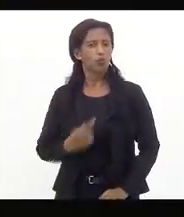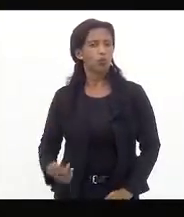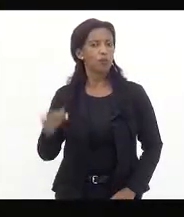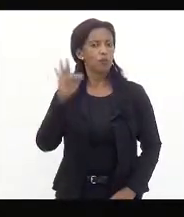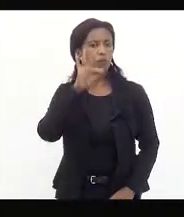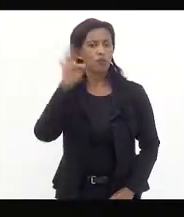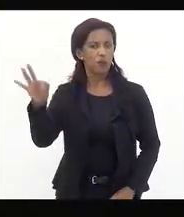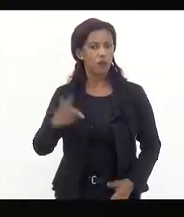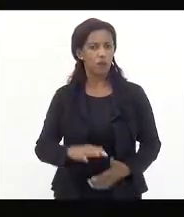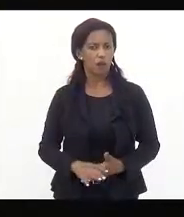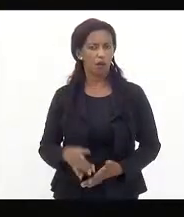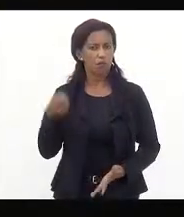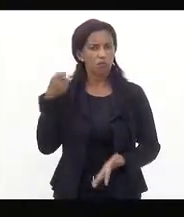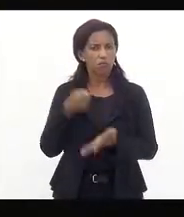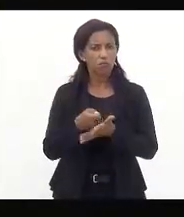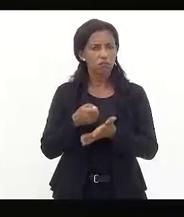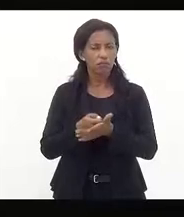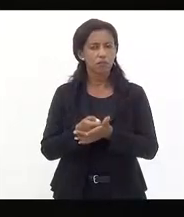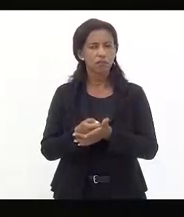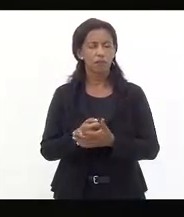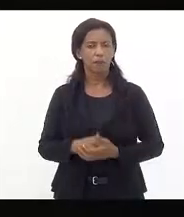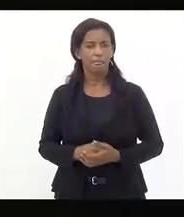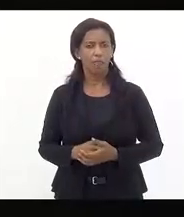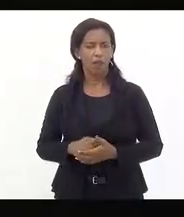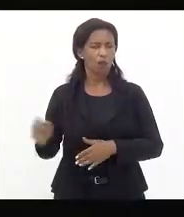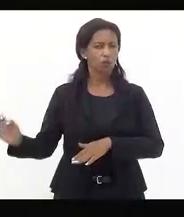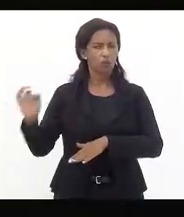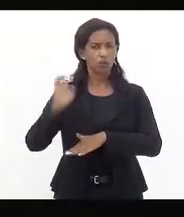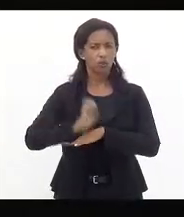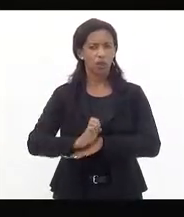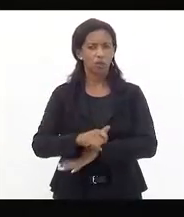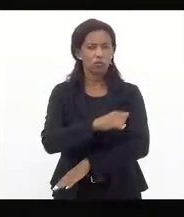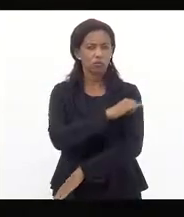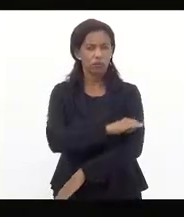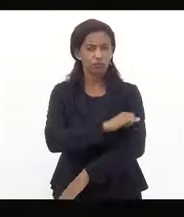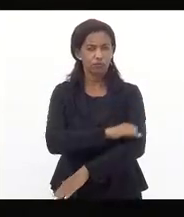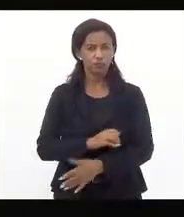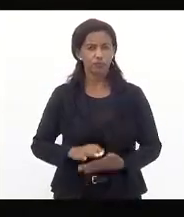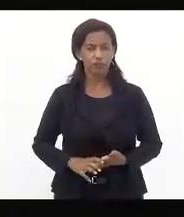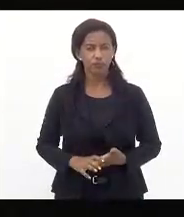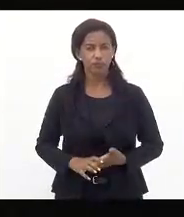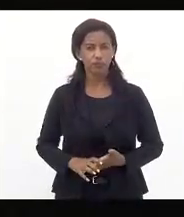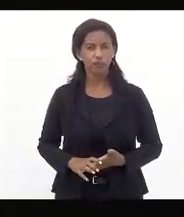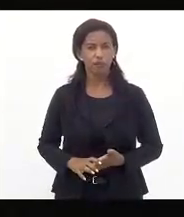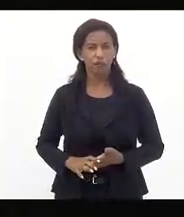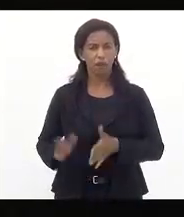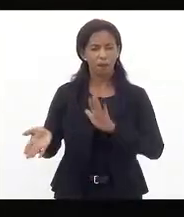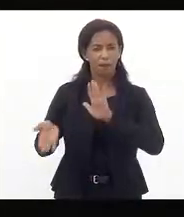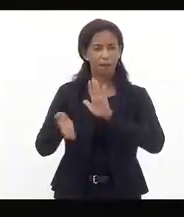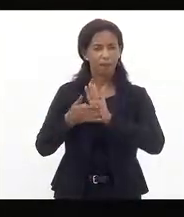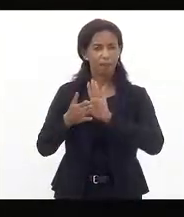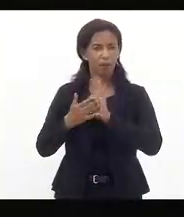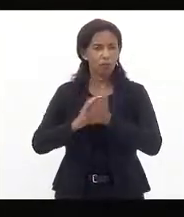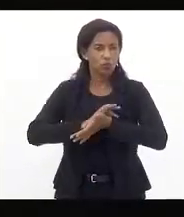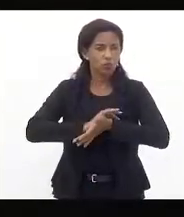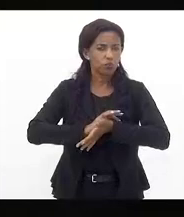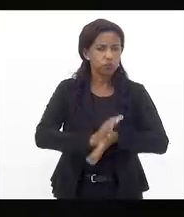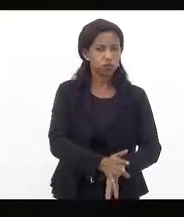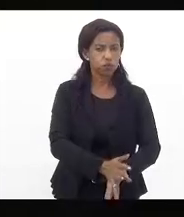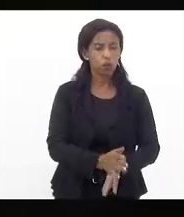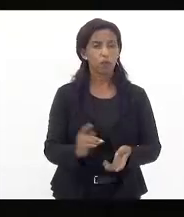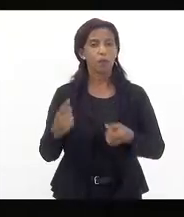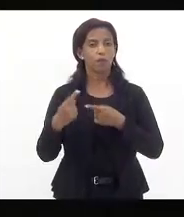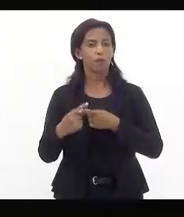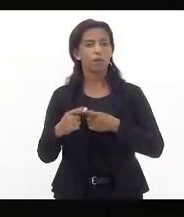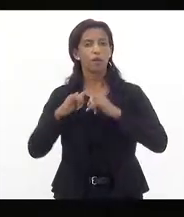É tentar infringir ao Estado do Rio de Janeiro um pacote de maldades, porque